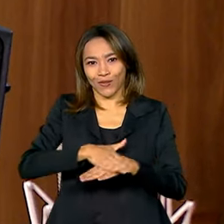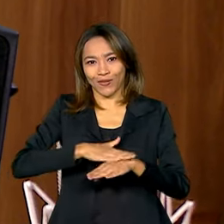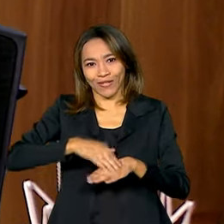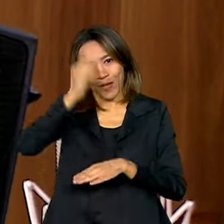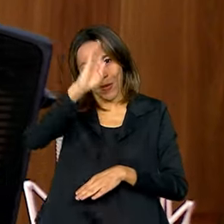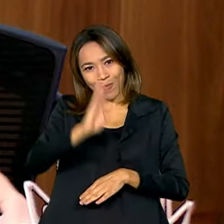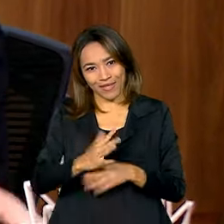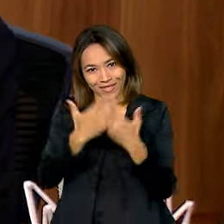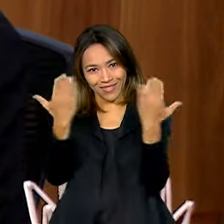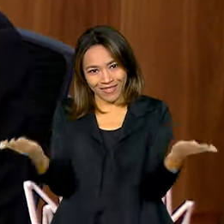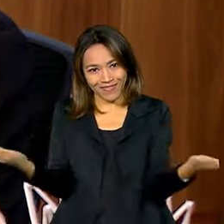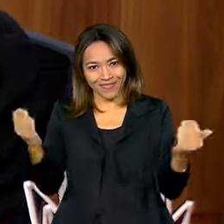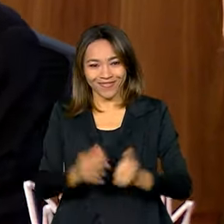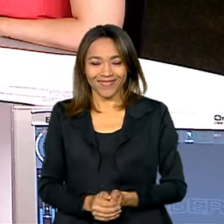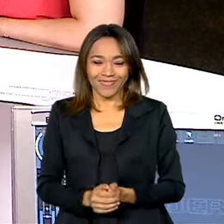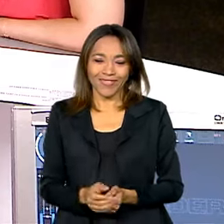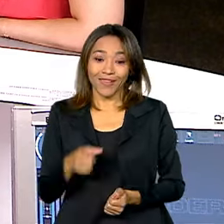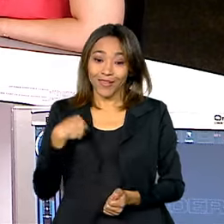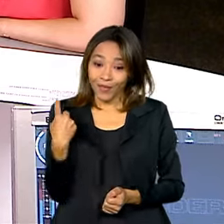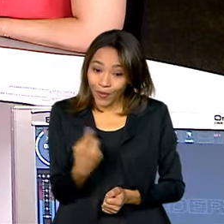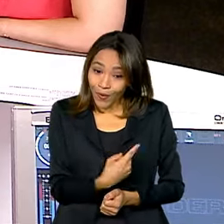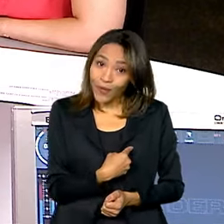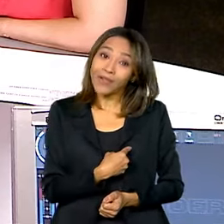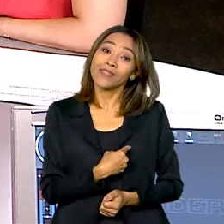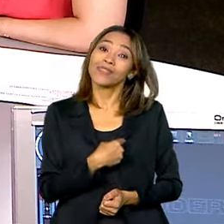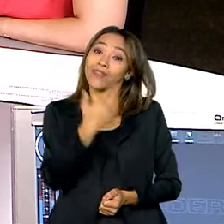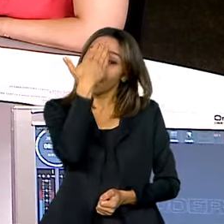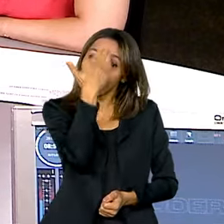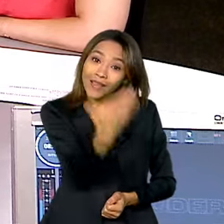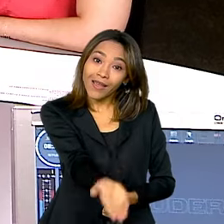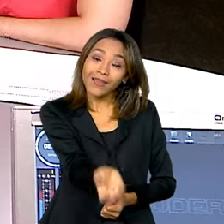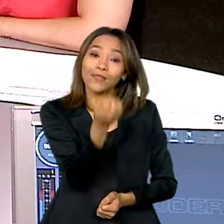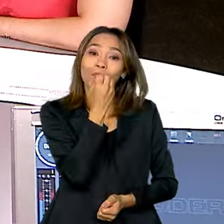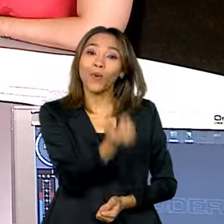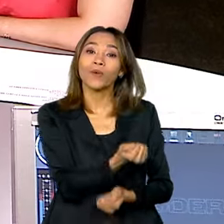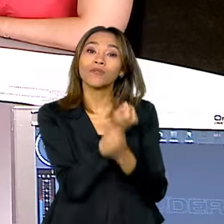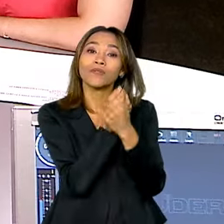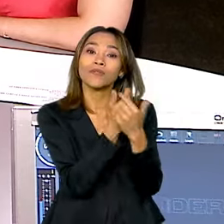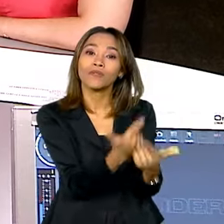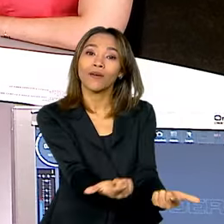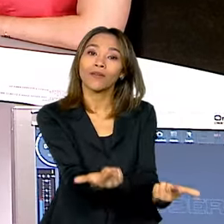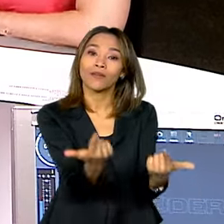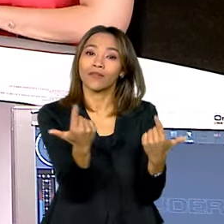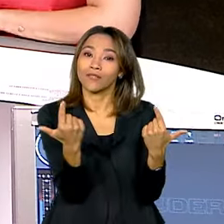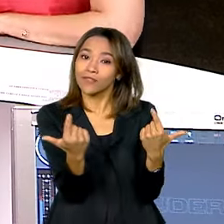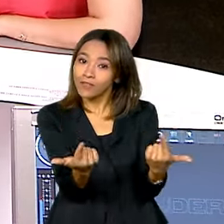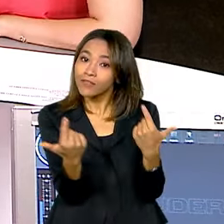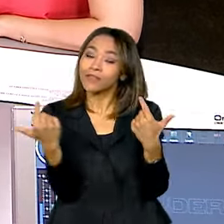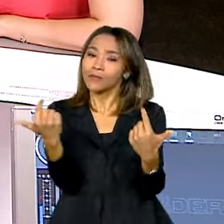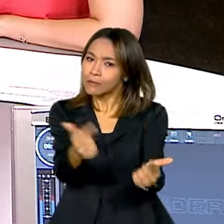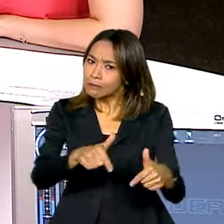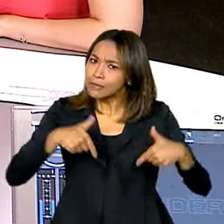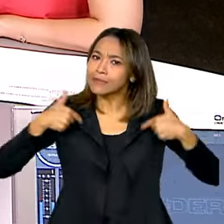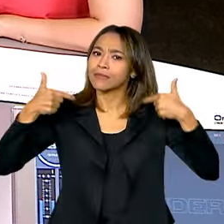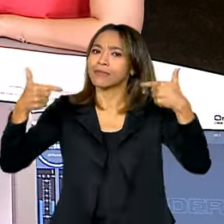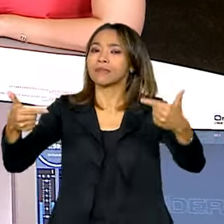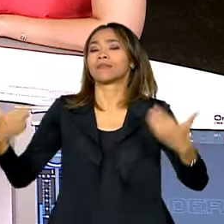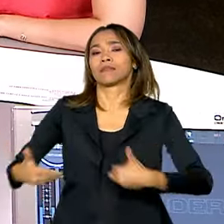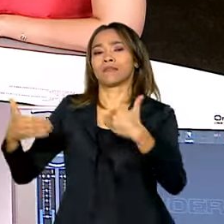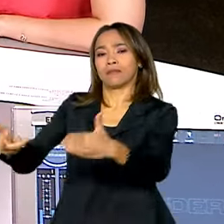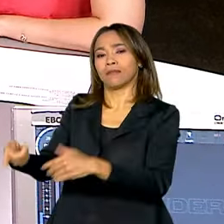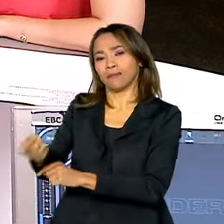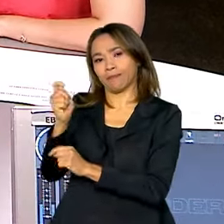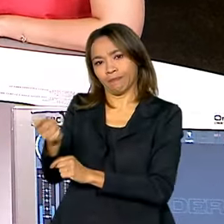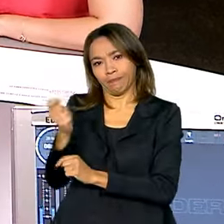deu. A gente que agradece. Boa sorte. Obrigado. Na sua missão à frente do Ministério da Pesca e Aquicultura. Volte